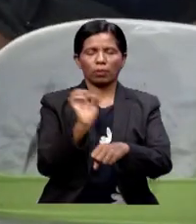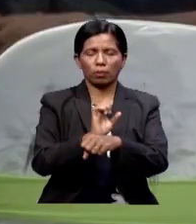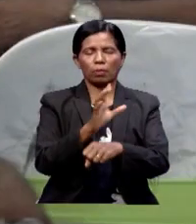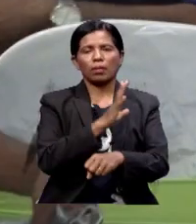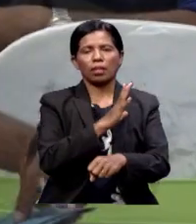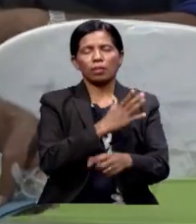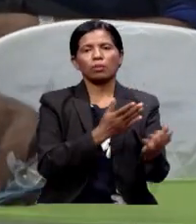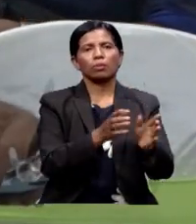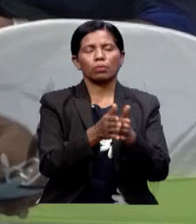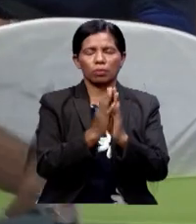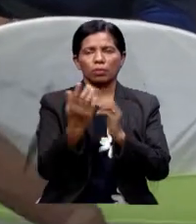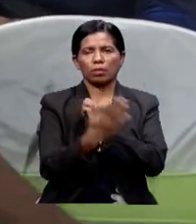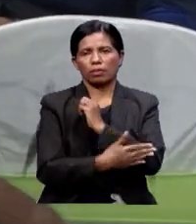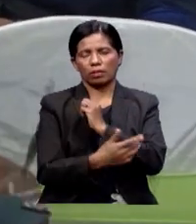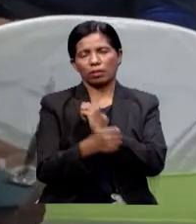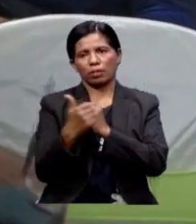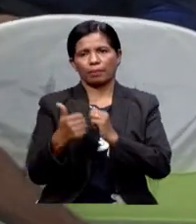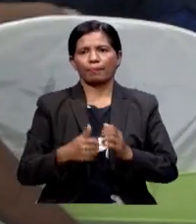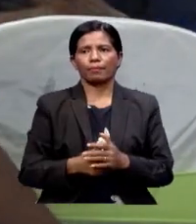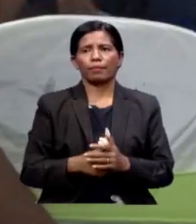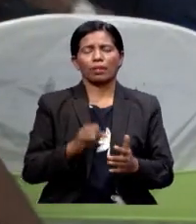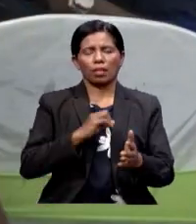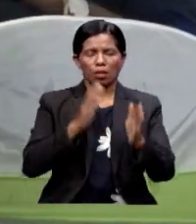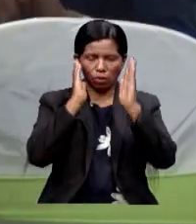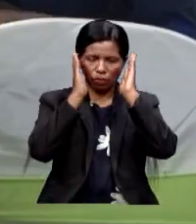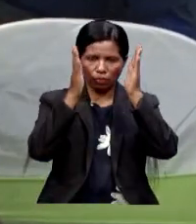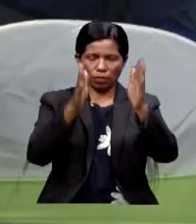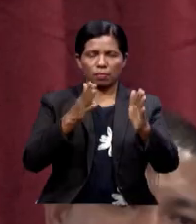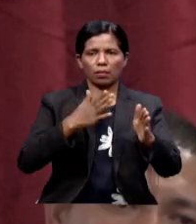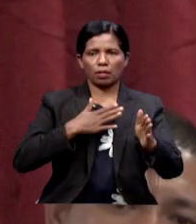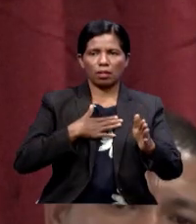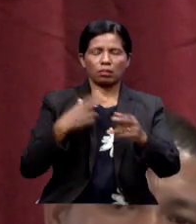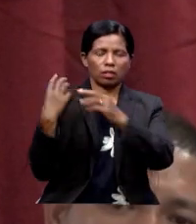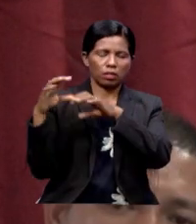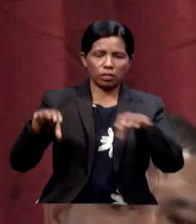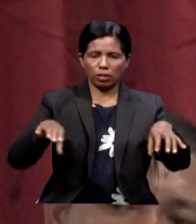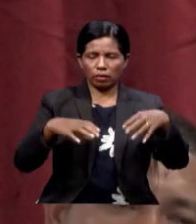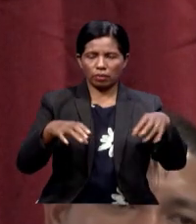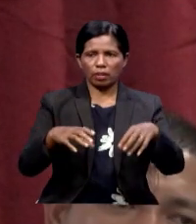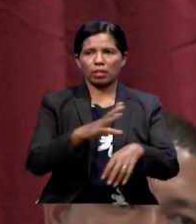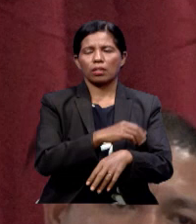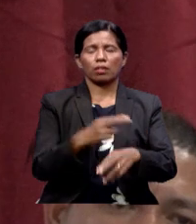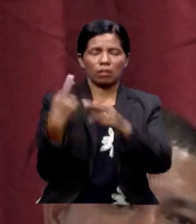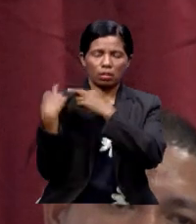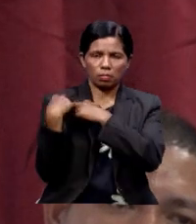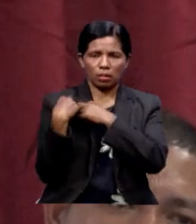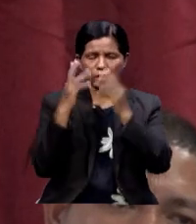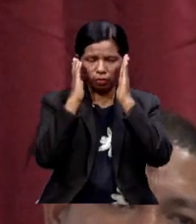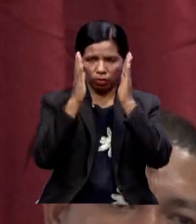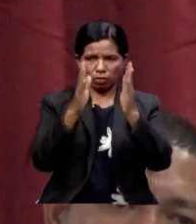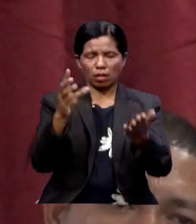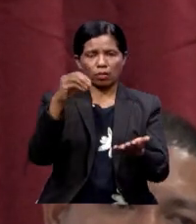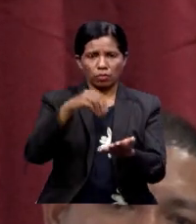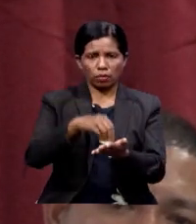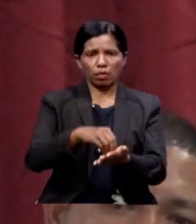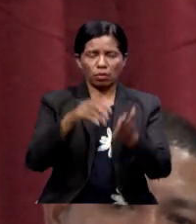importação. Faltou atenção no mandato, a consumir a Câmara Comércio Fulano Nenelara. A total